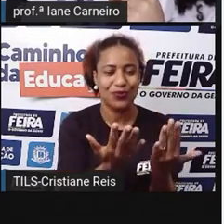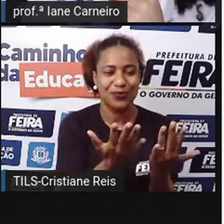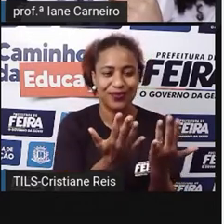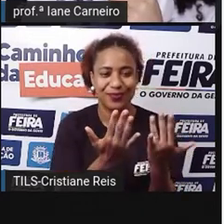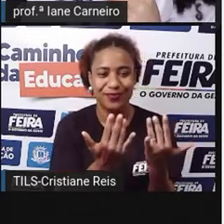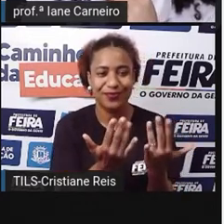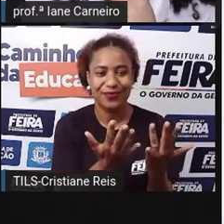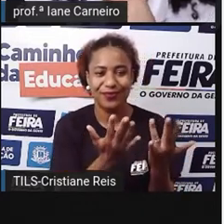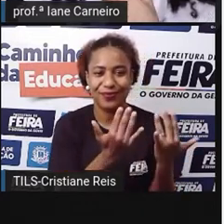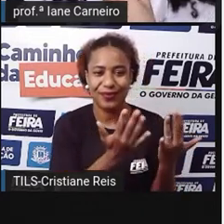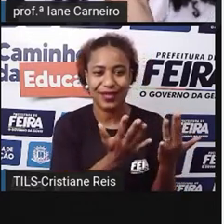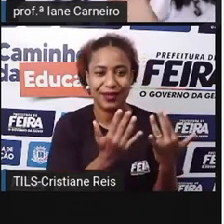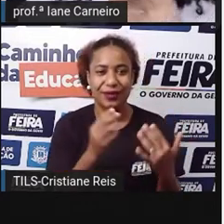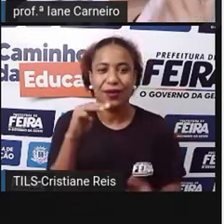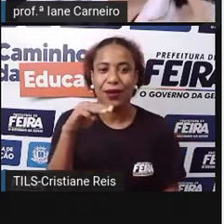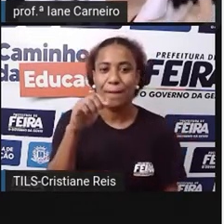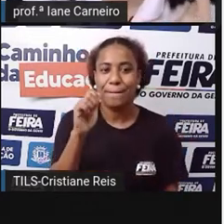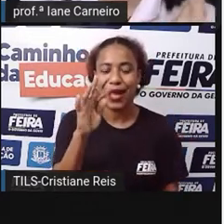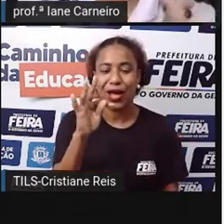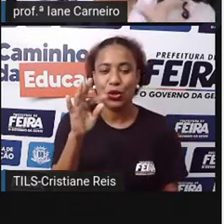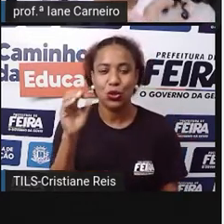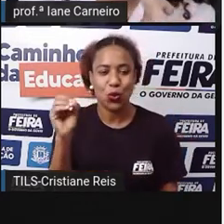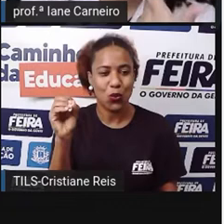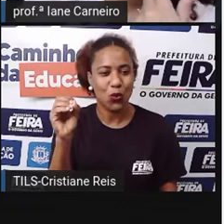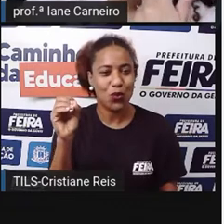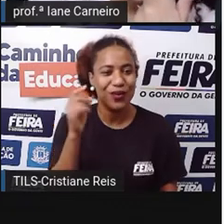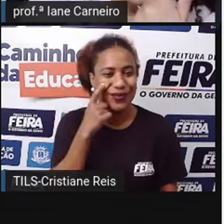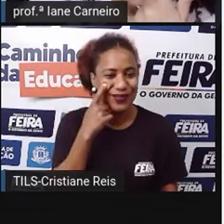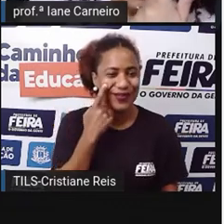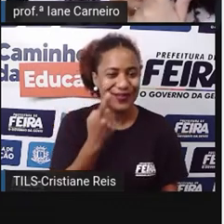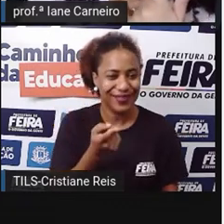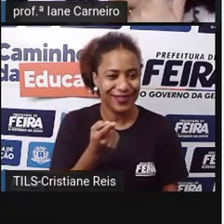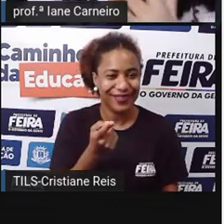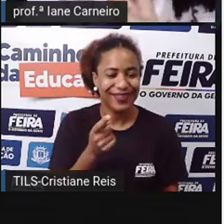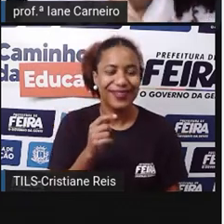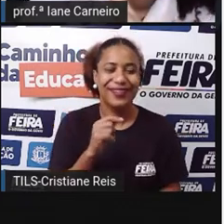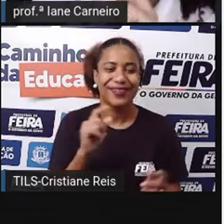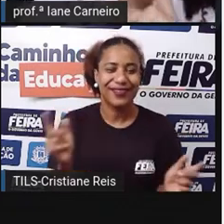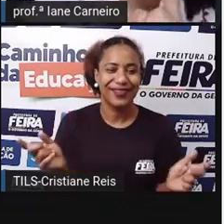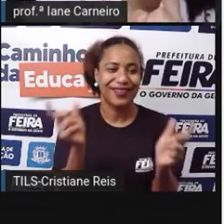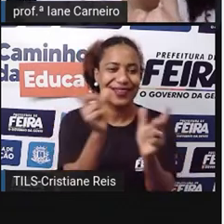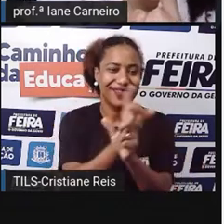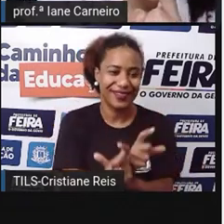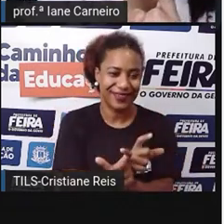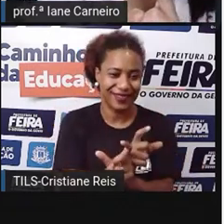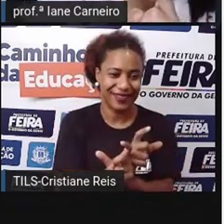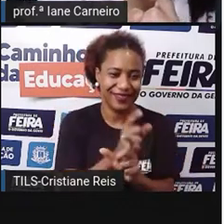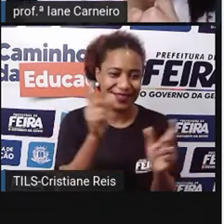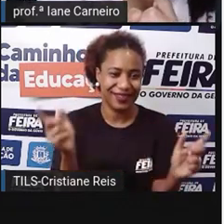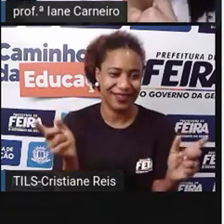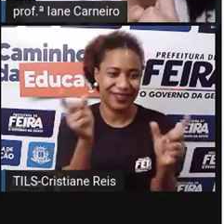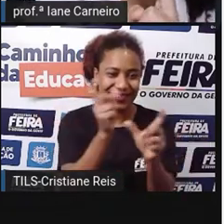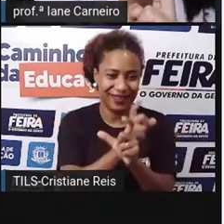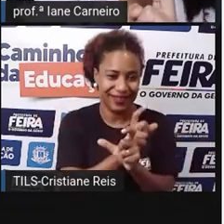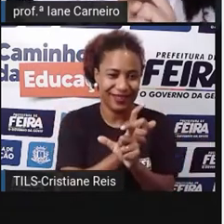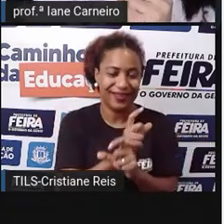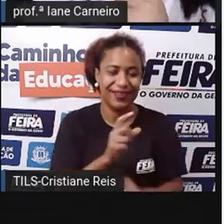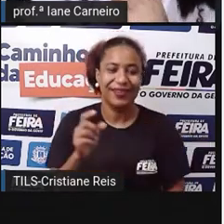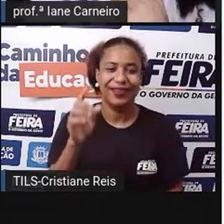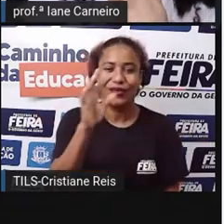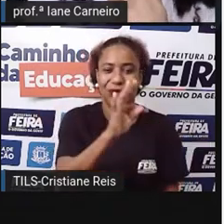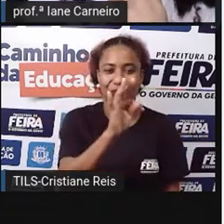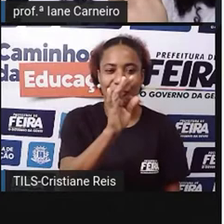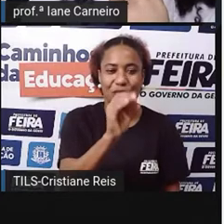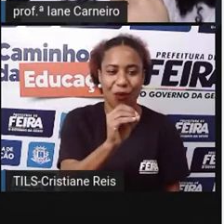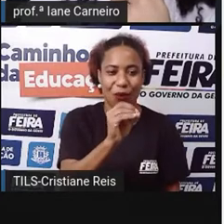Mato, mato, mato, ma. Qual é a palavra que se transformou? Se a gente inverter, colocar o tó na frente do